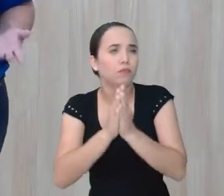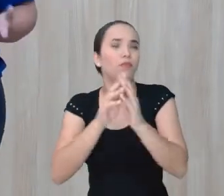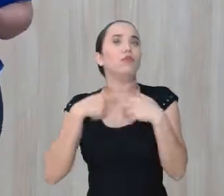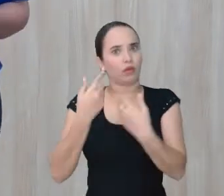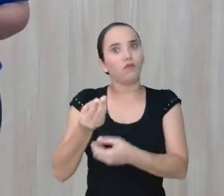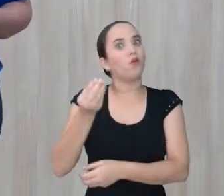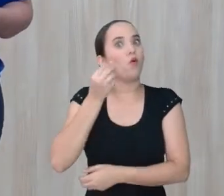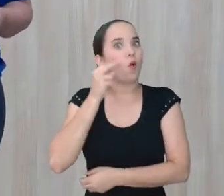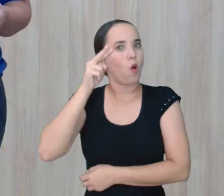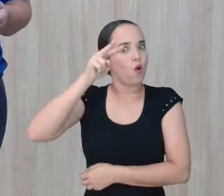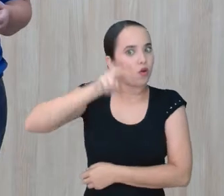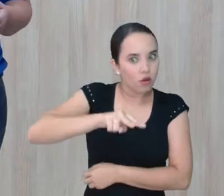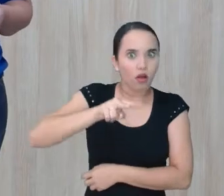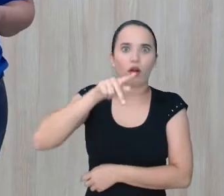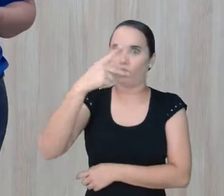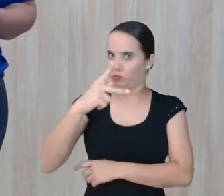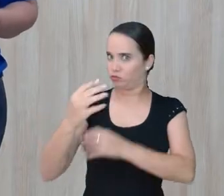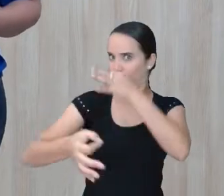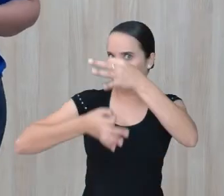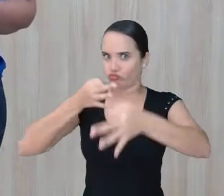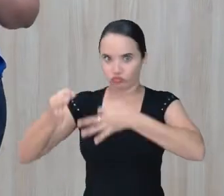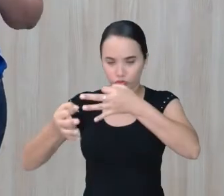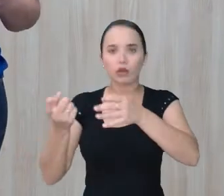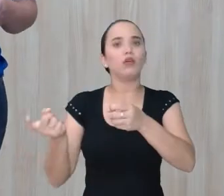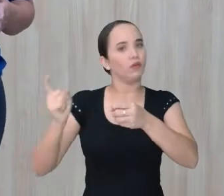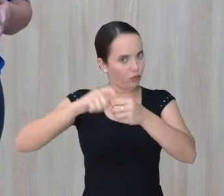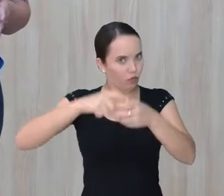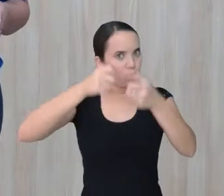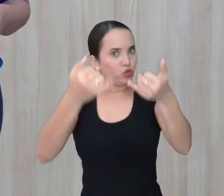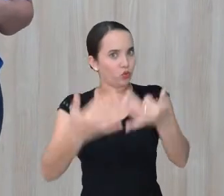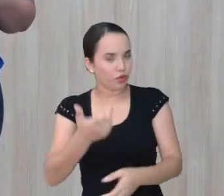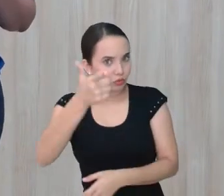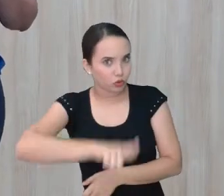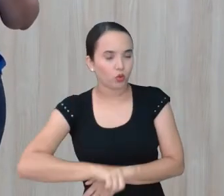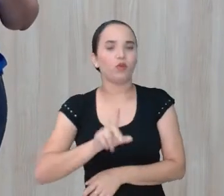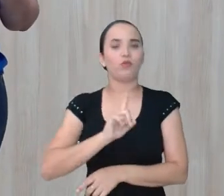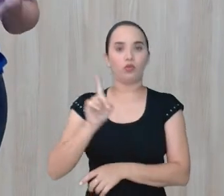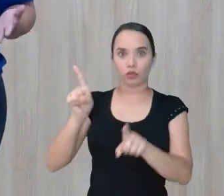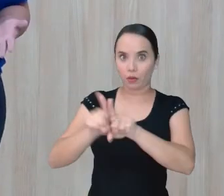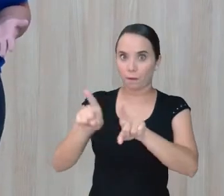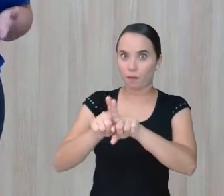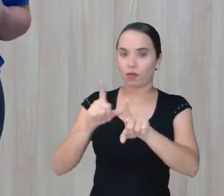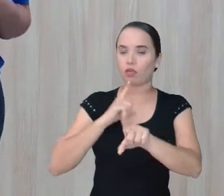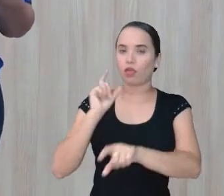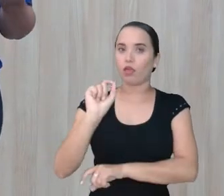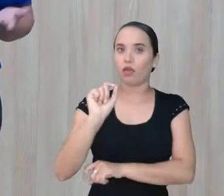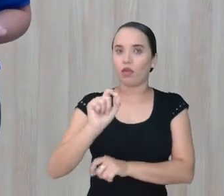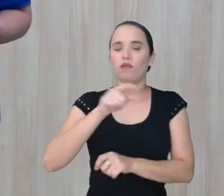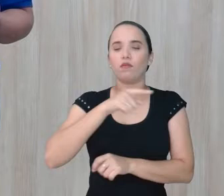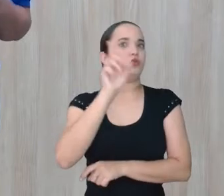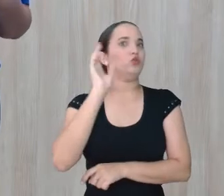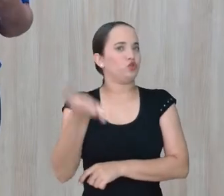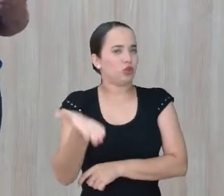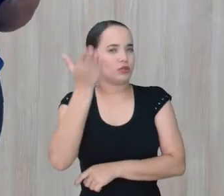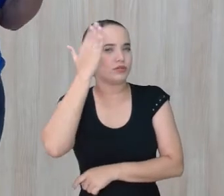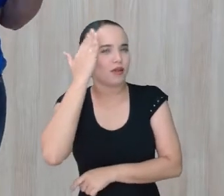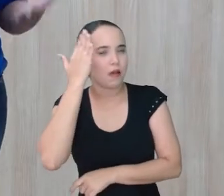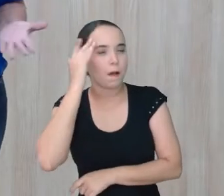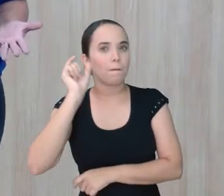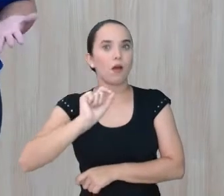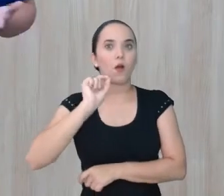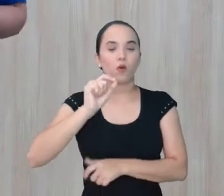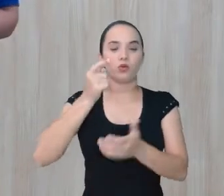seu comentário e vou voltar, tá certo? Fica no YouTube, também fica, né, como vocês sabem, no